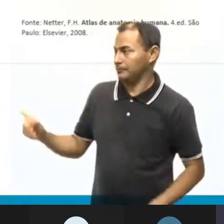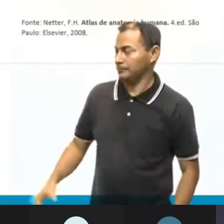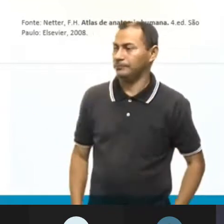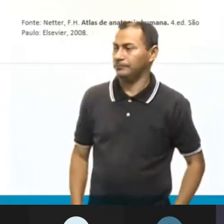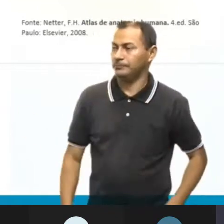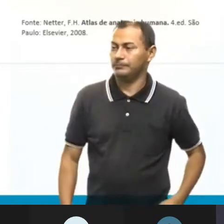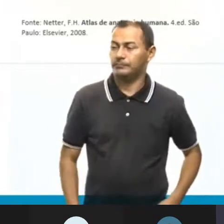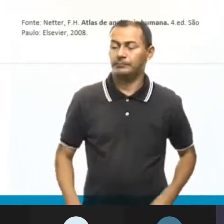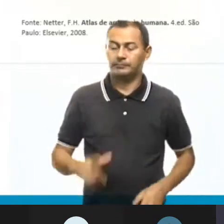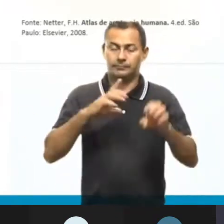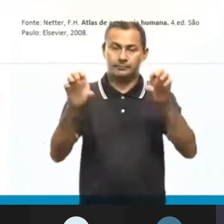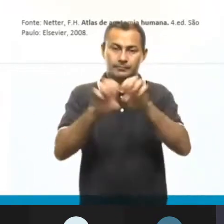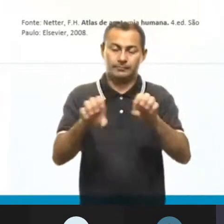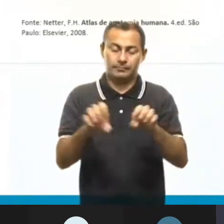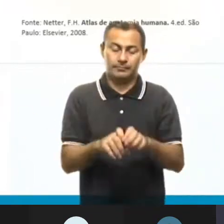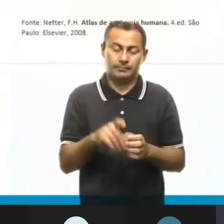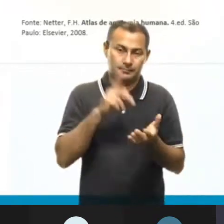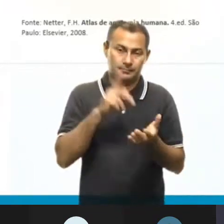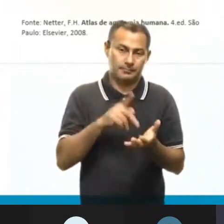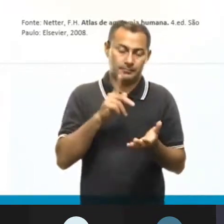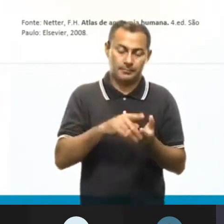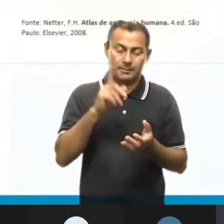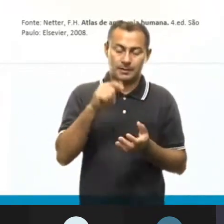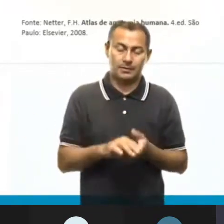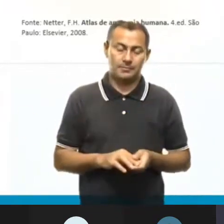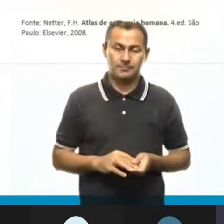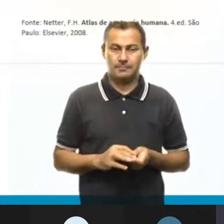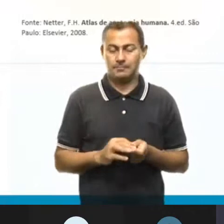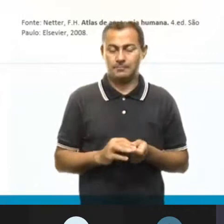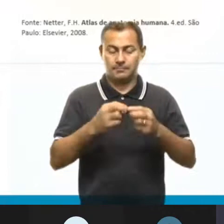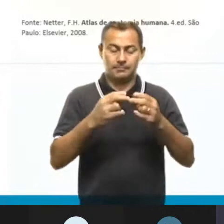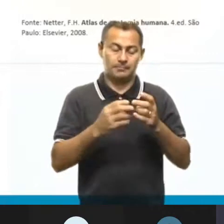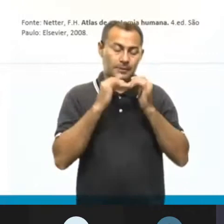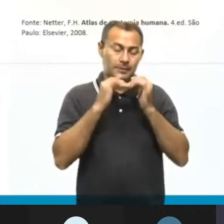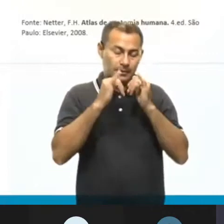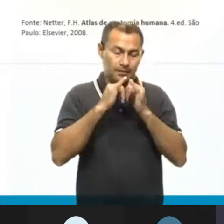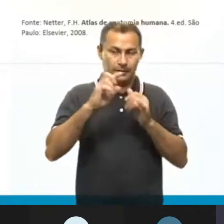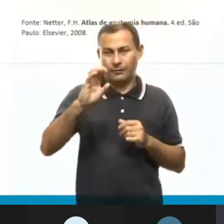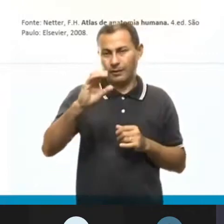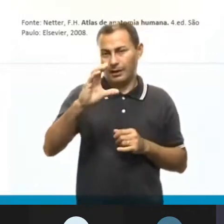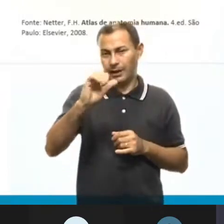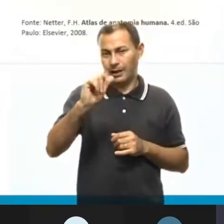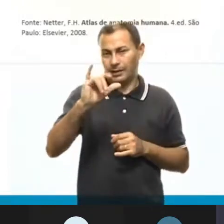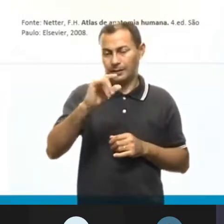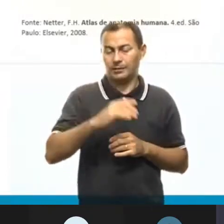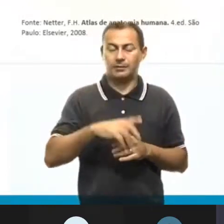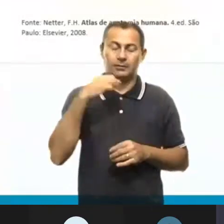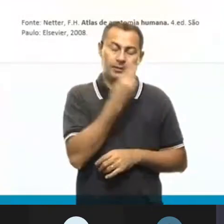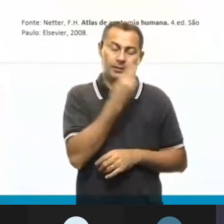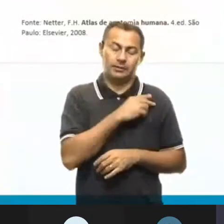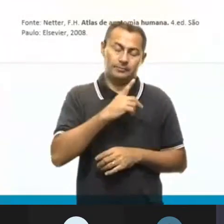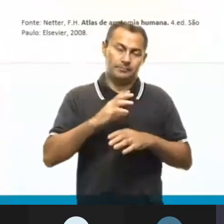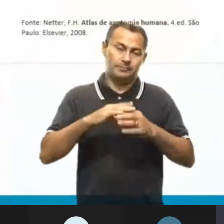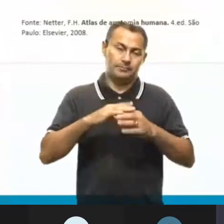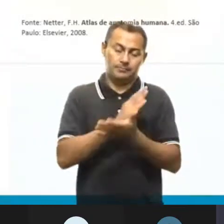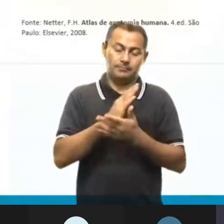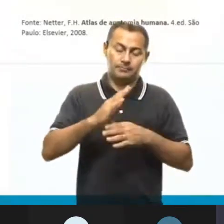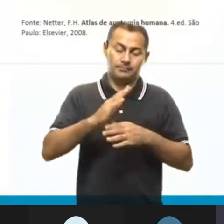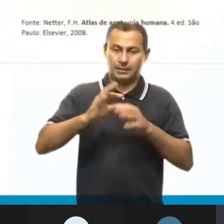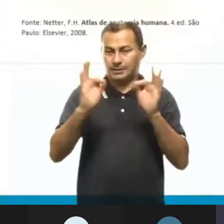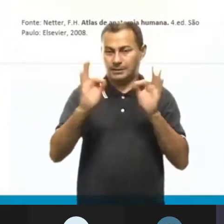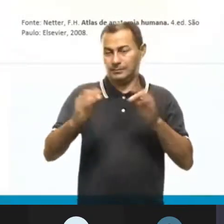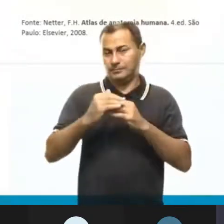ter essa estrutura aqui, que na verdade são as pregas vocais. Nós temos essa mais